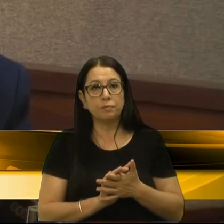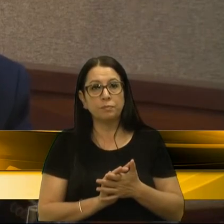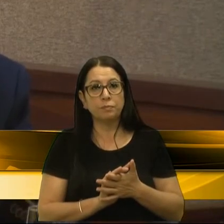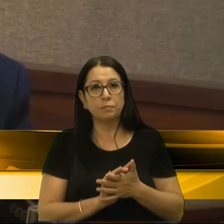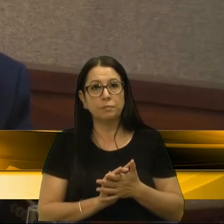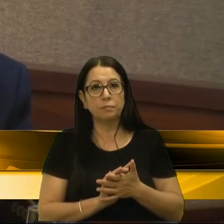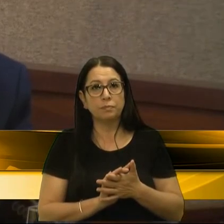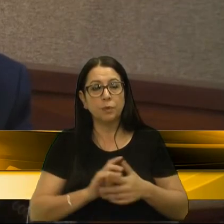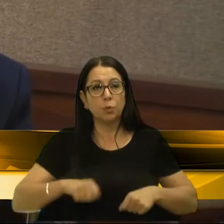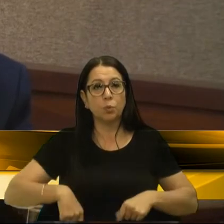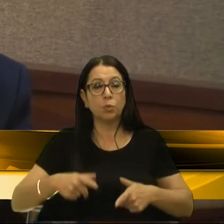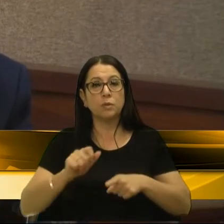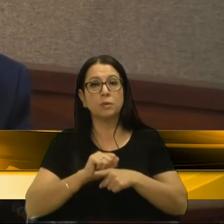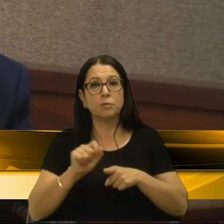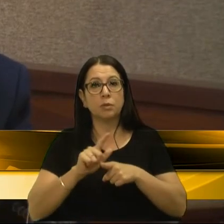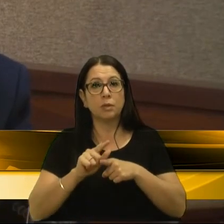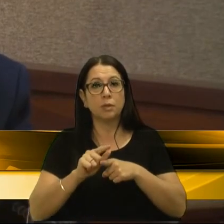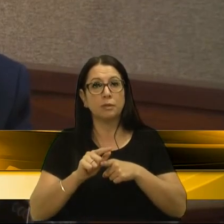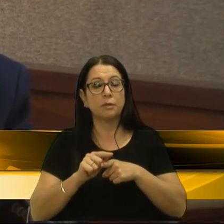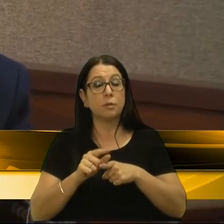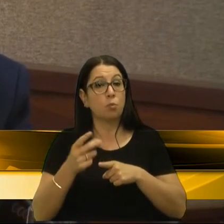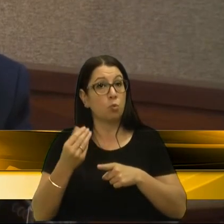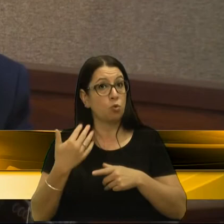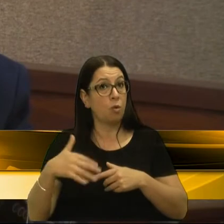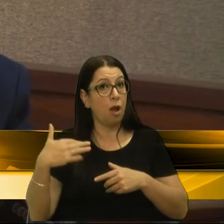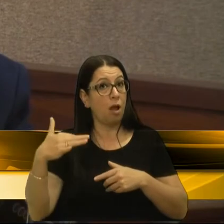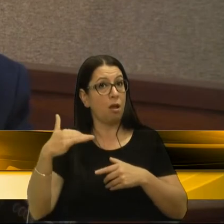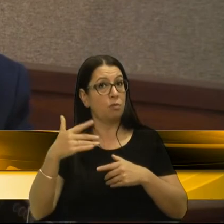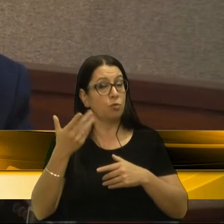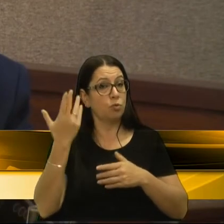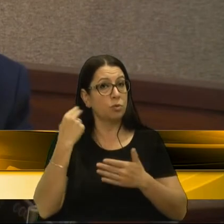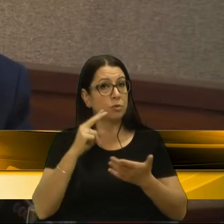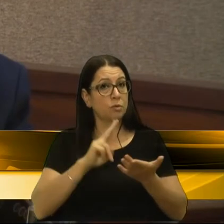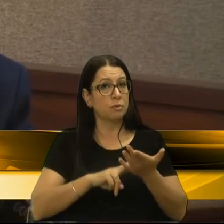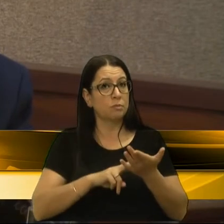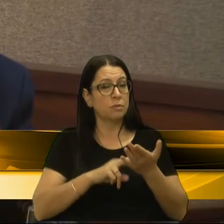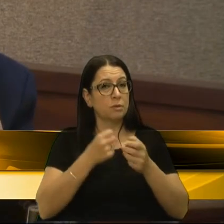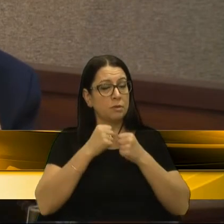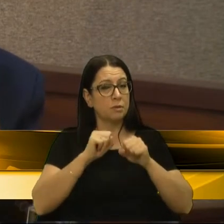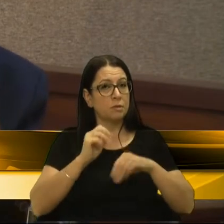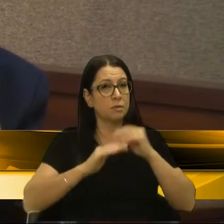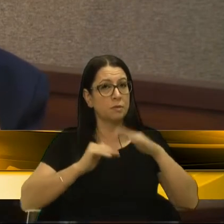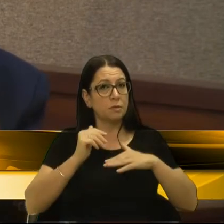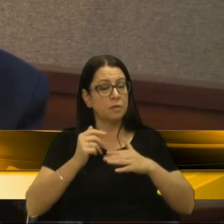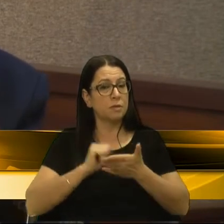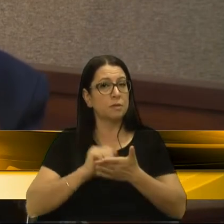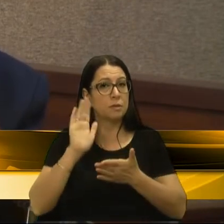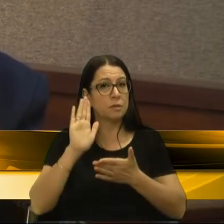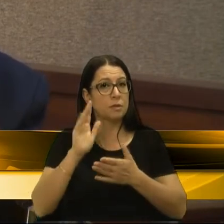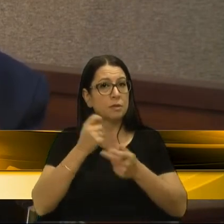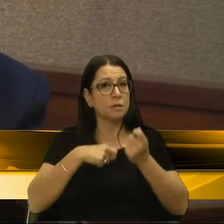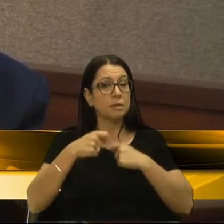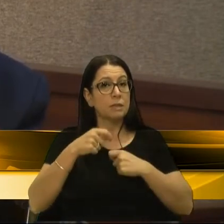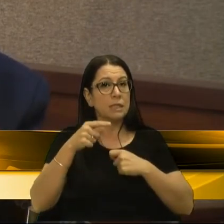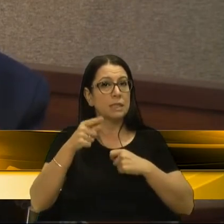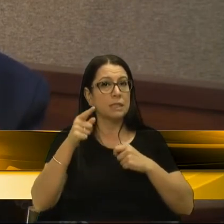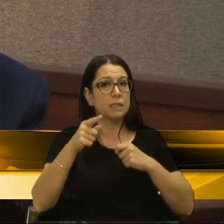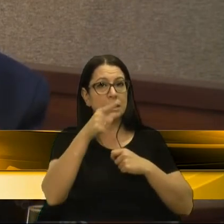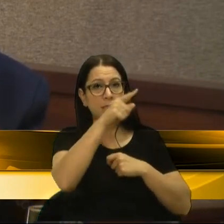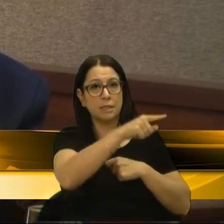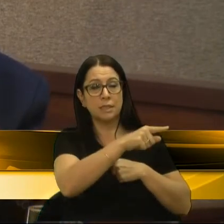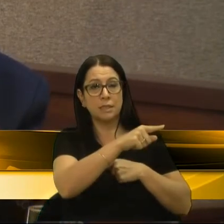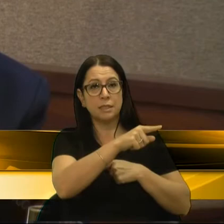o custo do aluguel ele é muito perverso. Quando nós assumimos a Secretaria de Obras, o seu administrativo estava aqui na Carlos